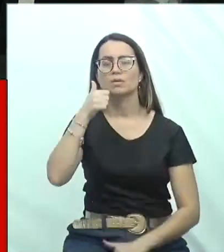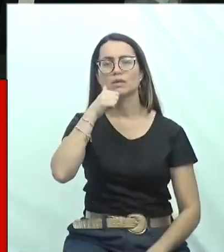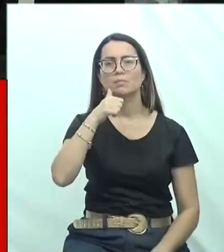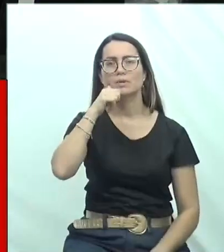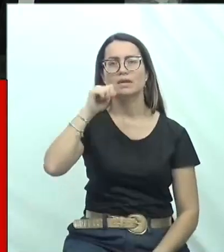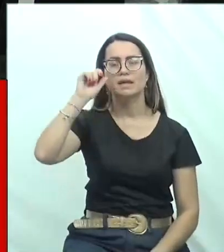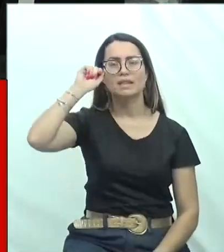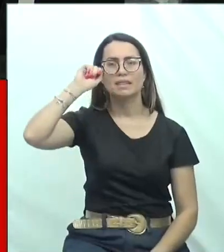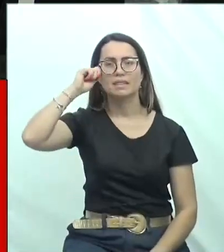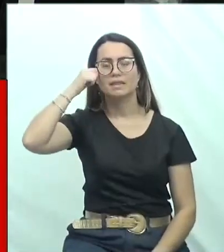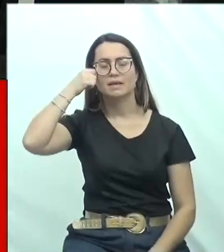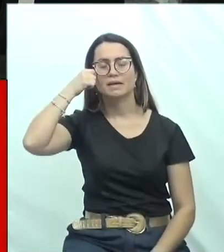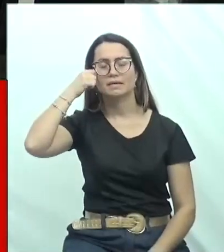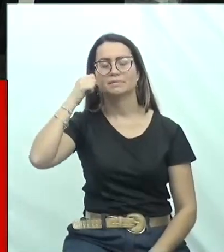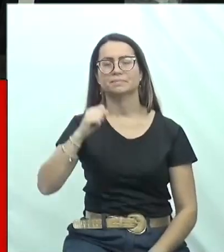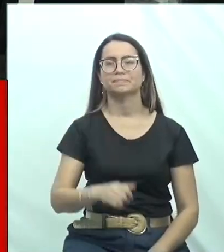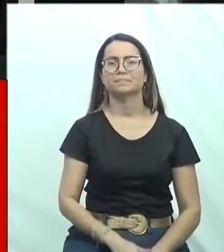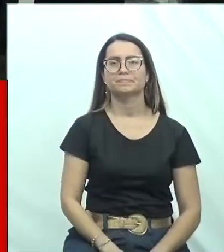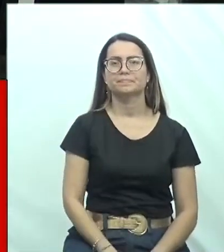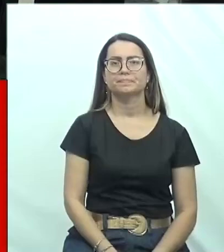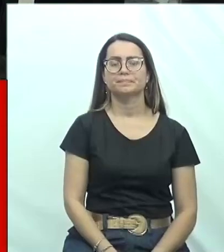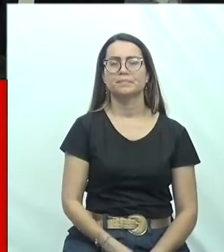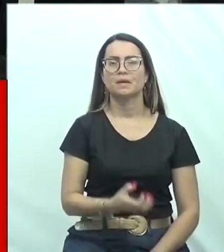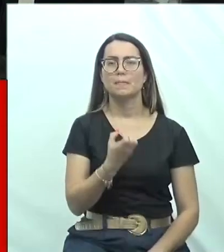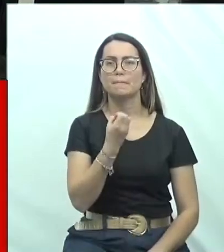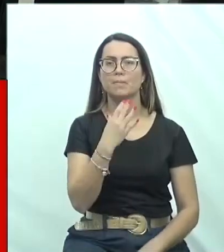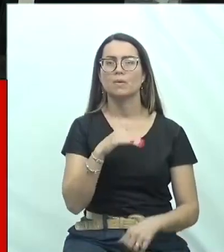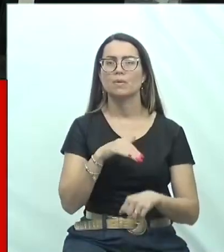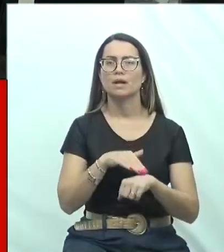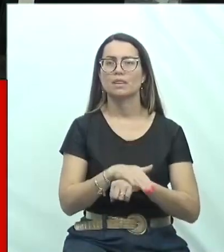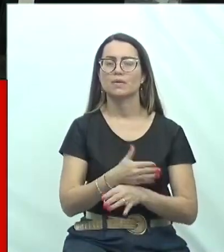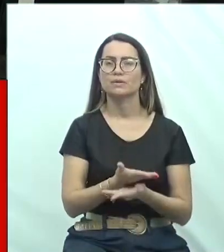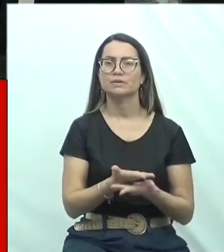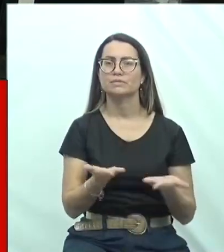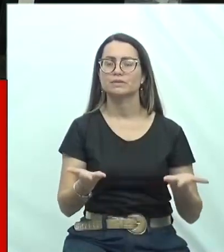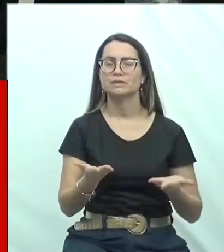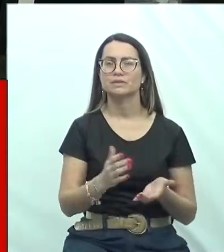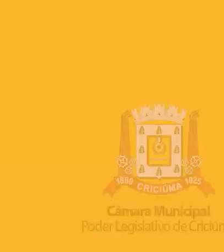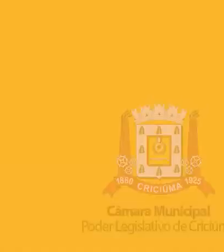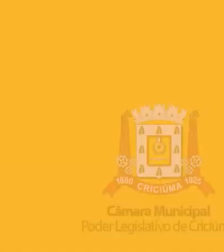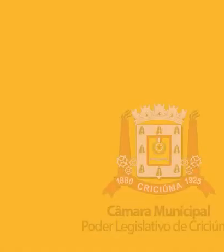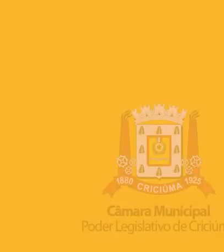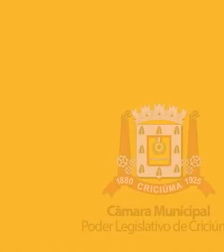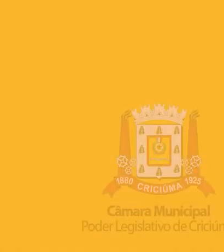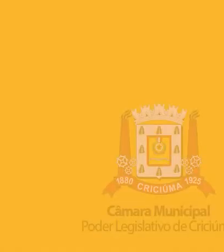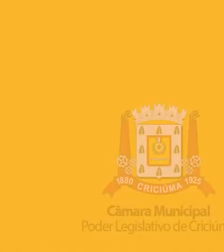Latino-Americana e Caribenha. Boa noite e até amanhã a todos.